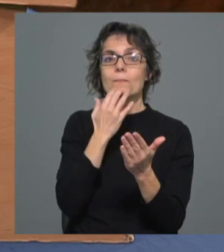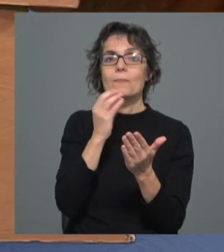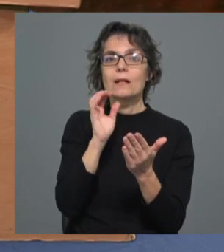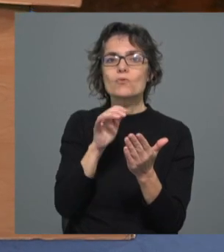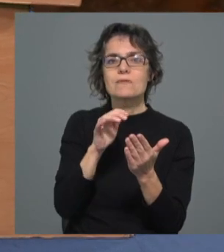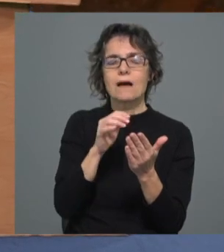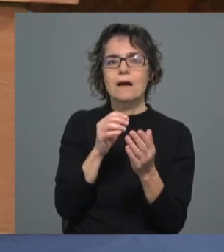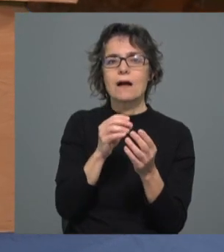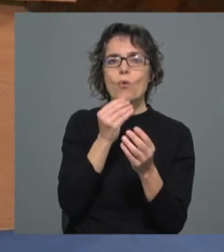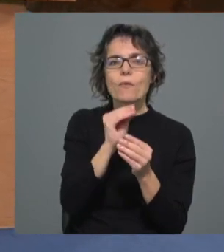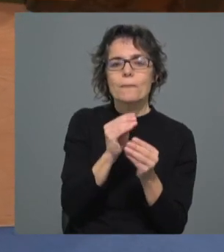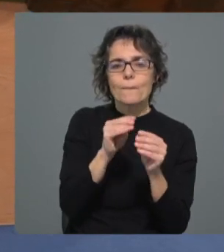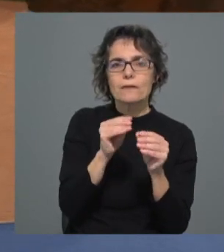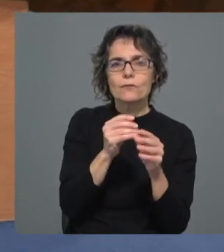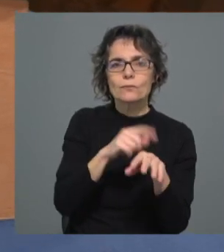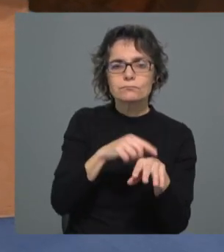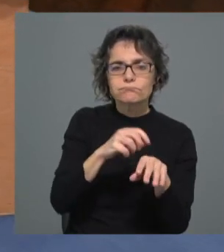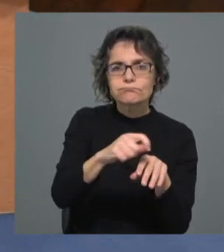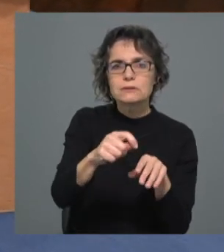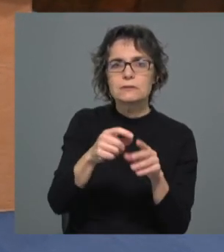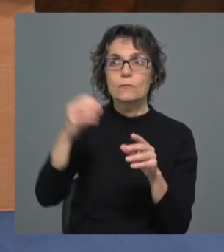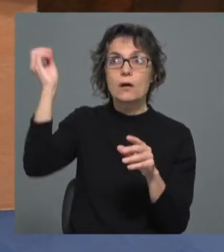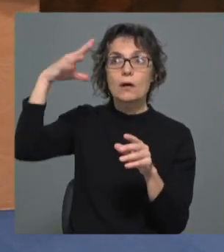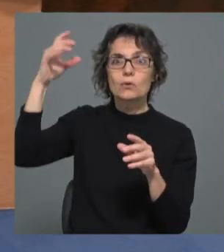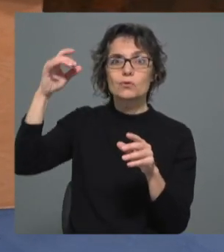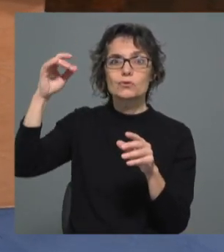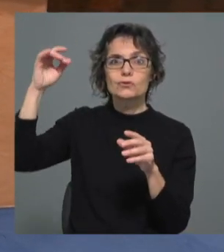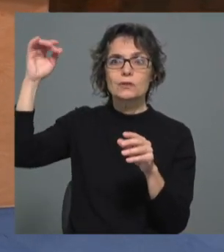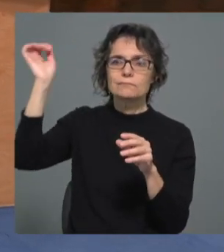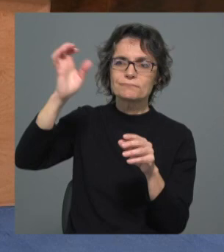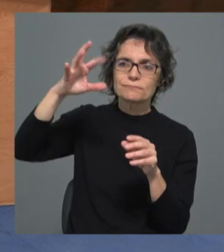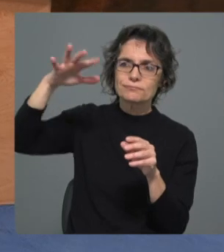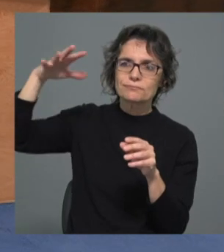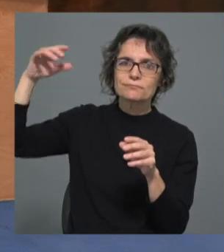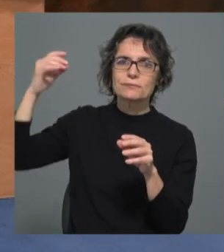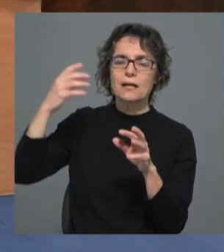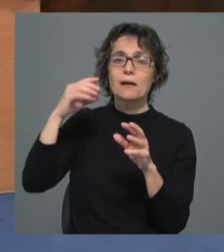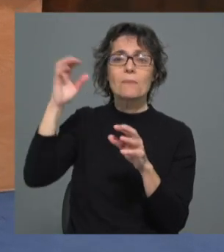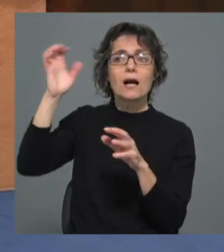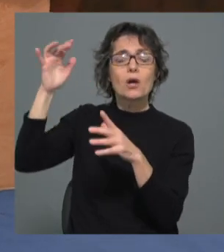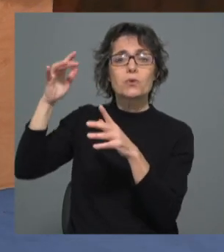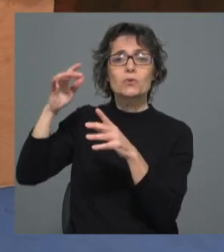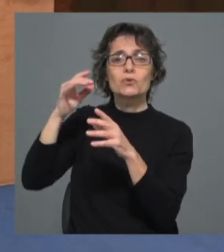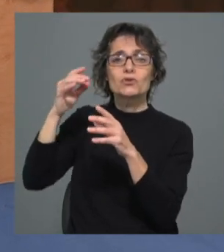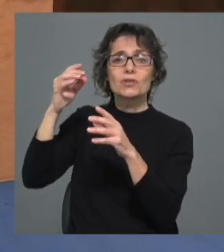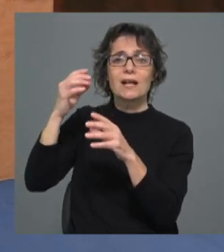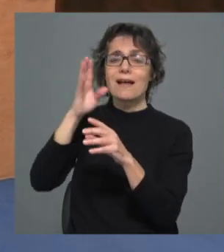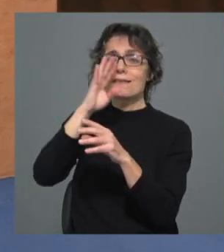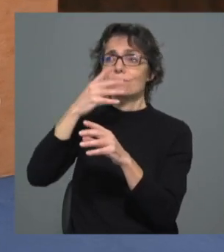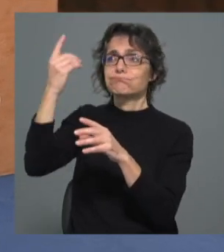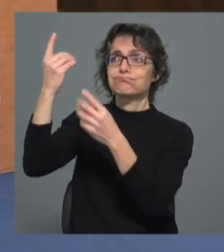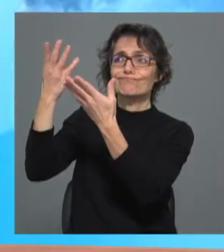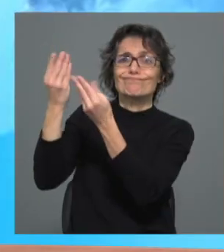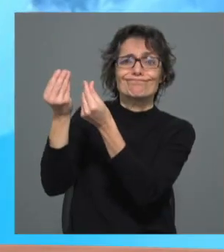conservar. A luz existe para iluminar. A luz por si não tem valor. Mas só